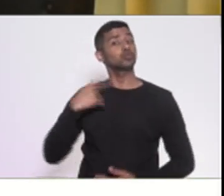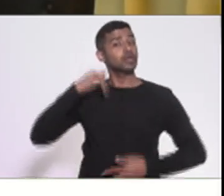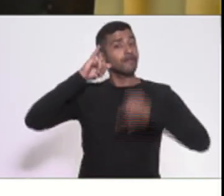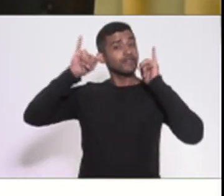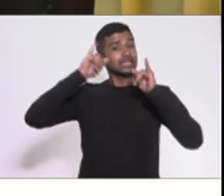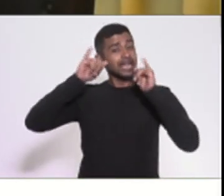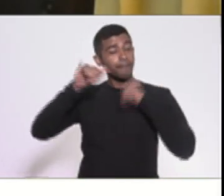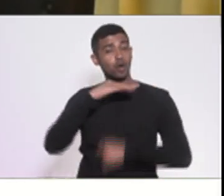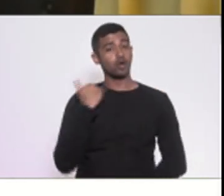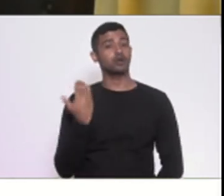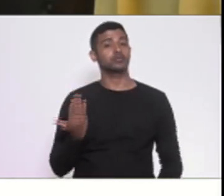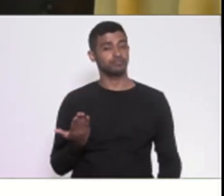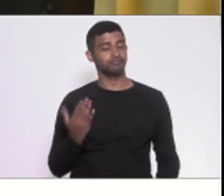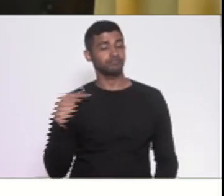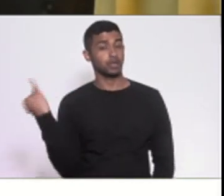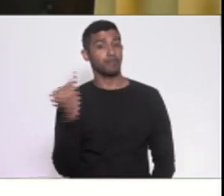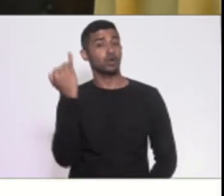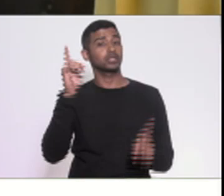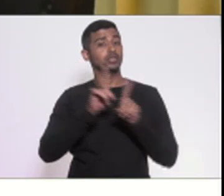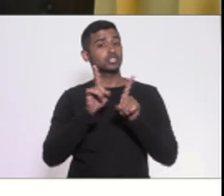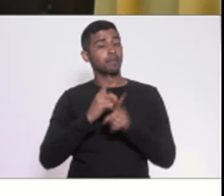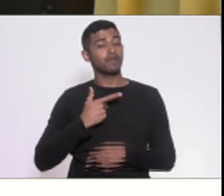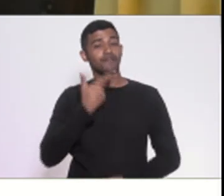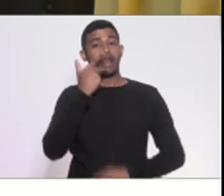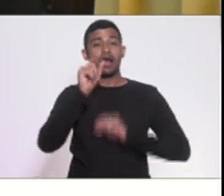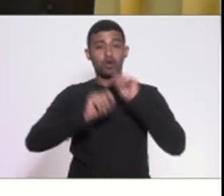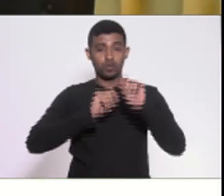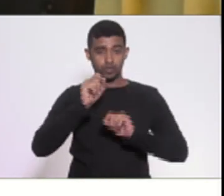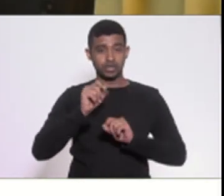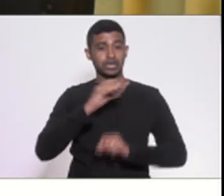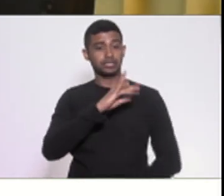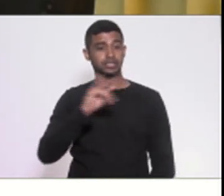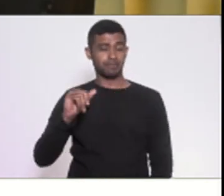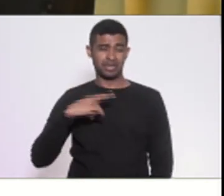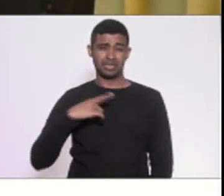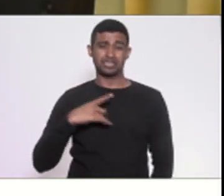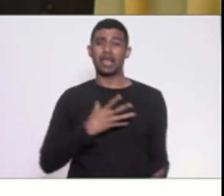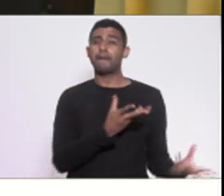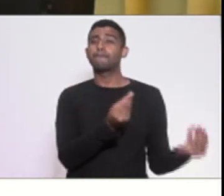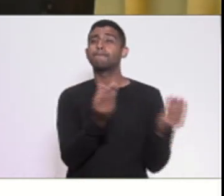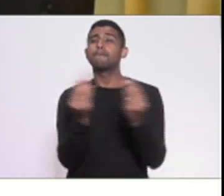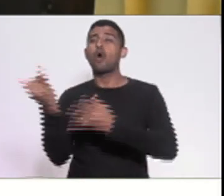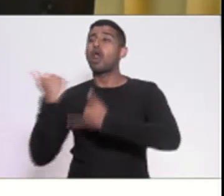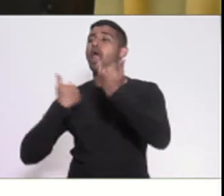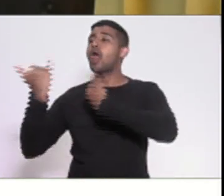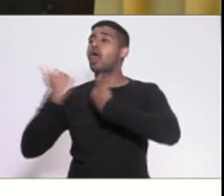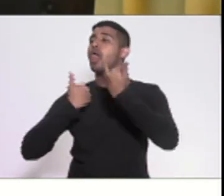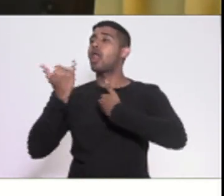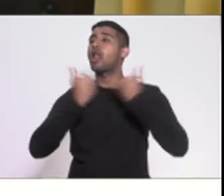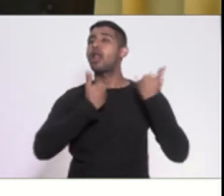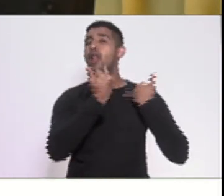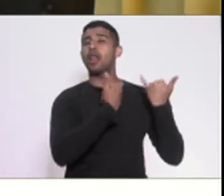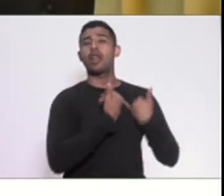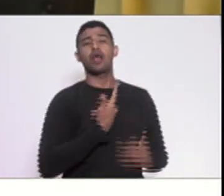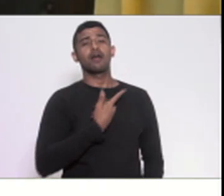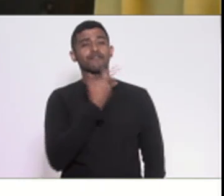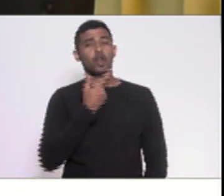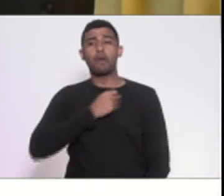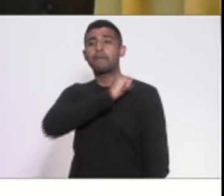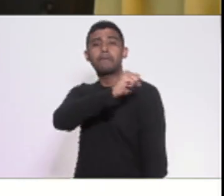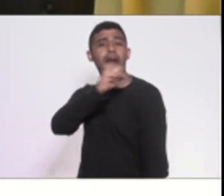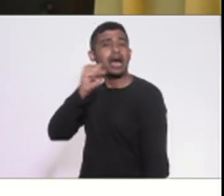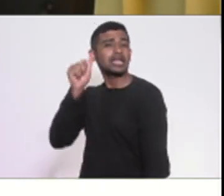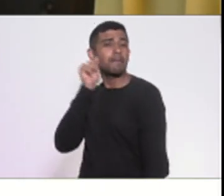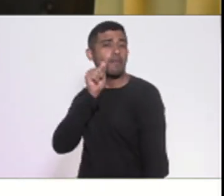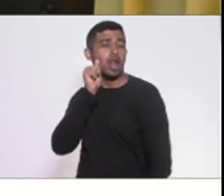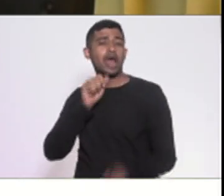mortes. Importante ainda ressaltar que na CPI recebemos muitos dados de feminicídio, de homicídio de mulheres e também